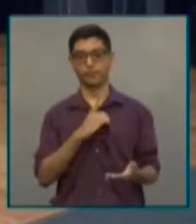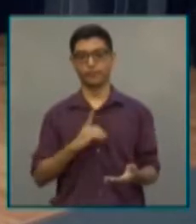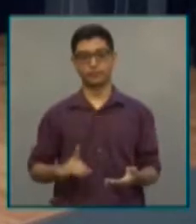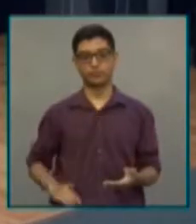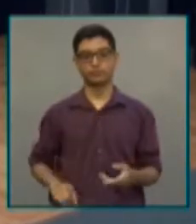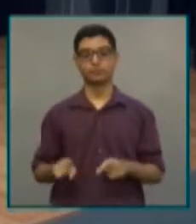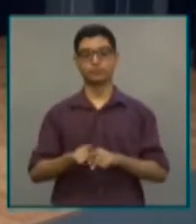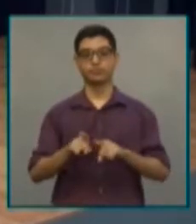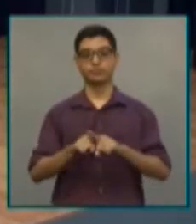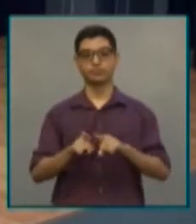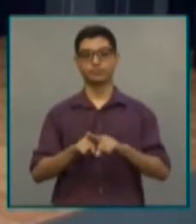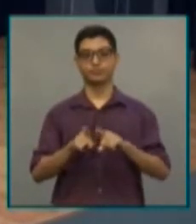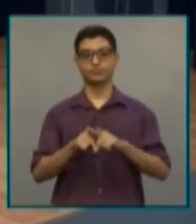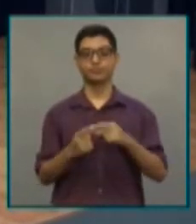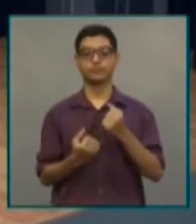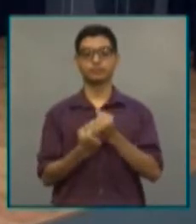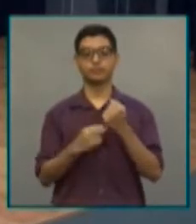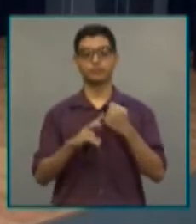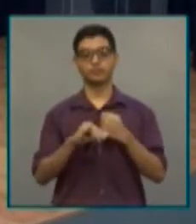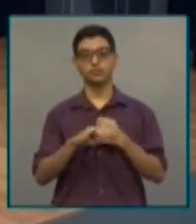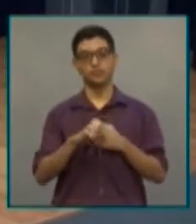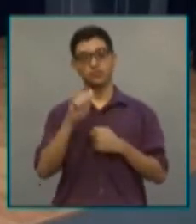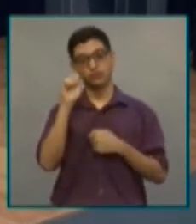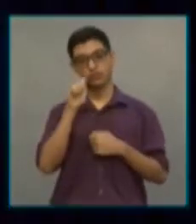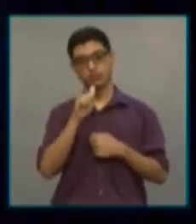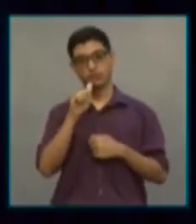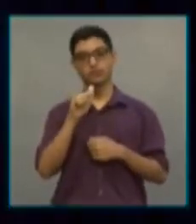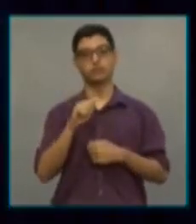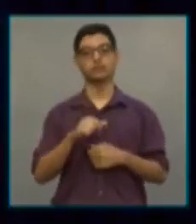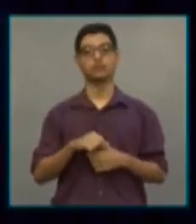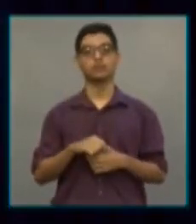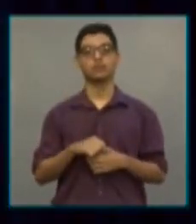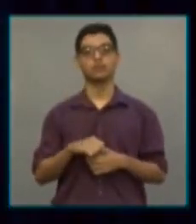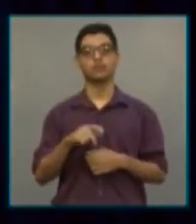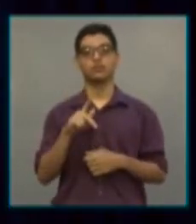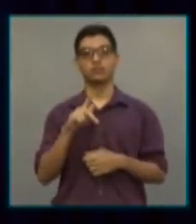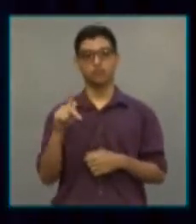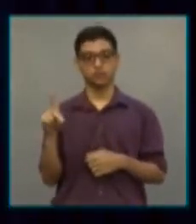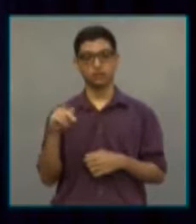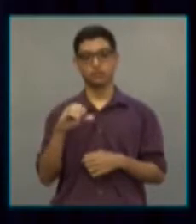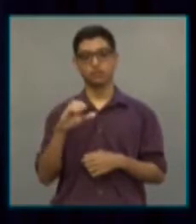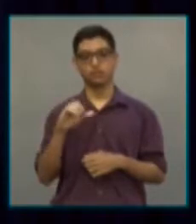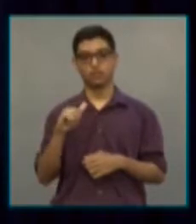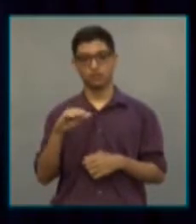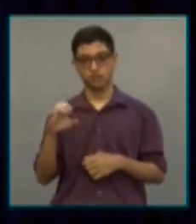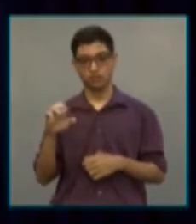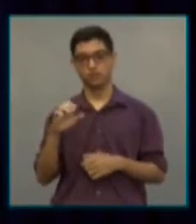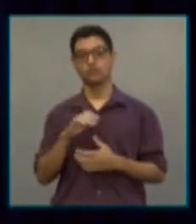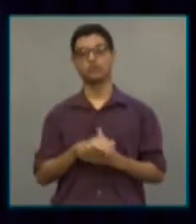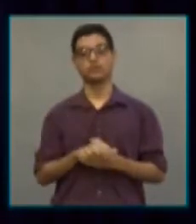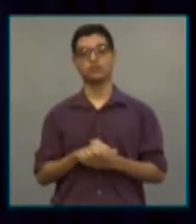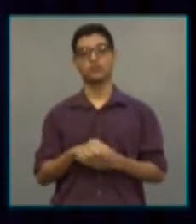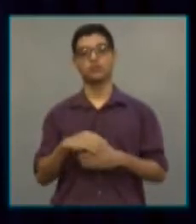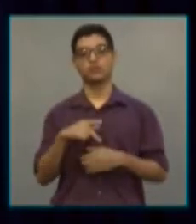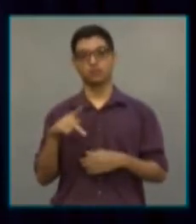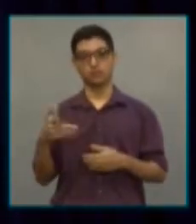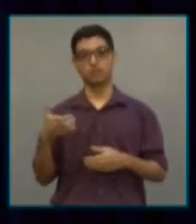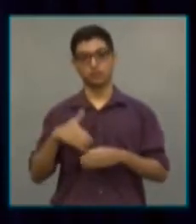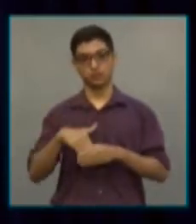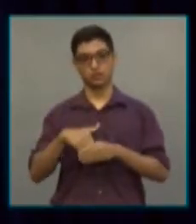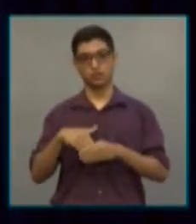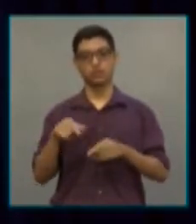vice-presidente da OAB, candidata, presidente da CAAS, candidato, presidente da Comissão de Direito